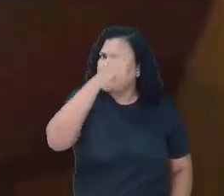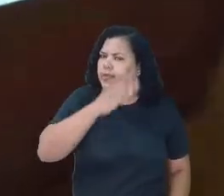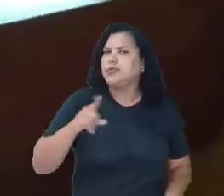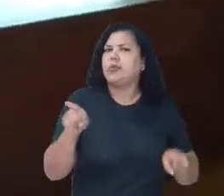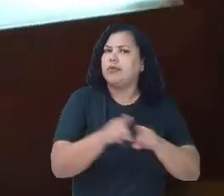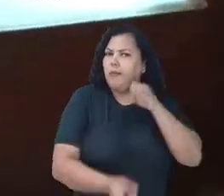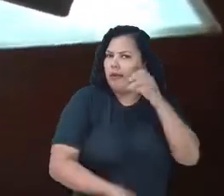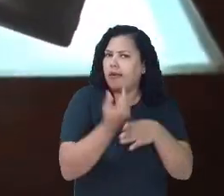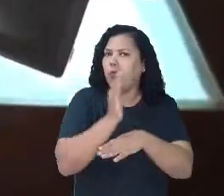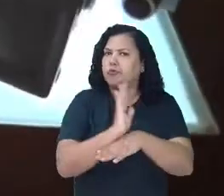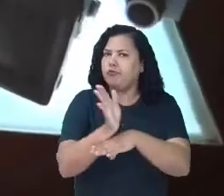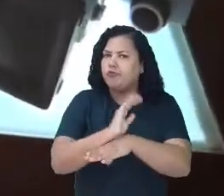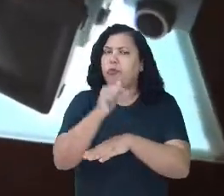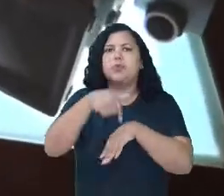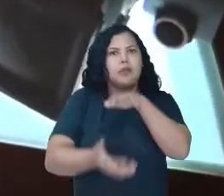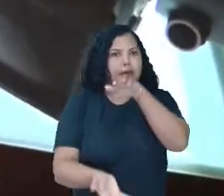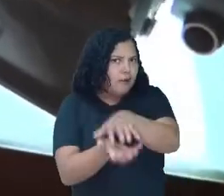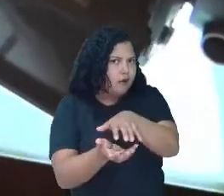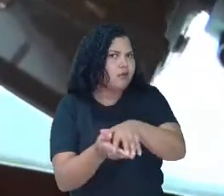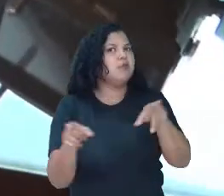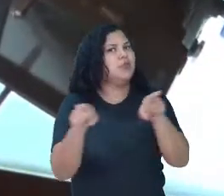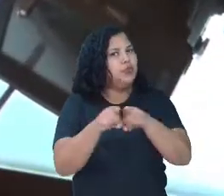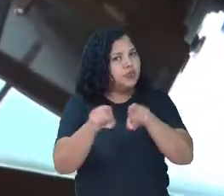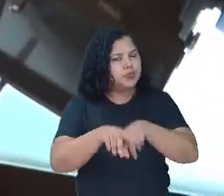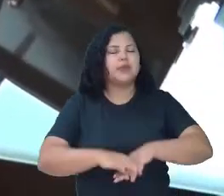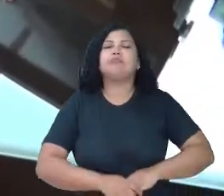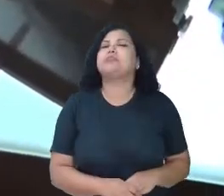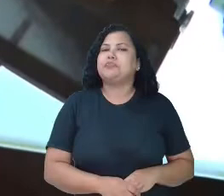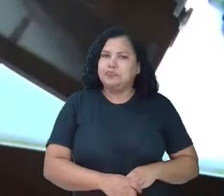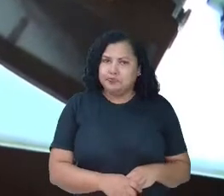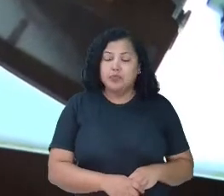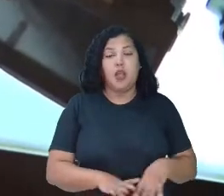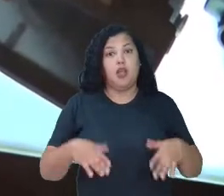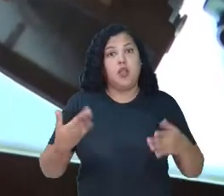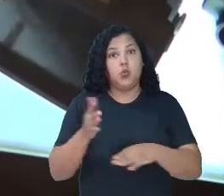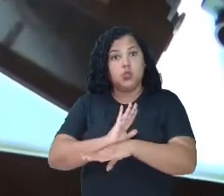E Pernambuco, a cena do cinema pernambucano